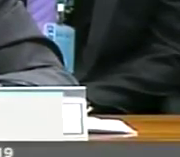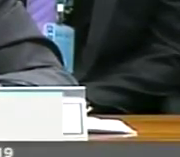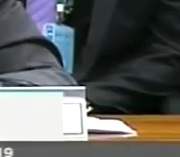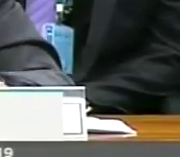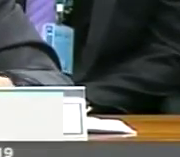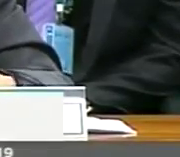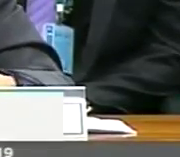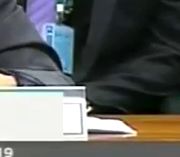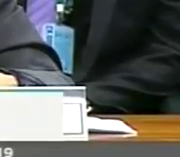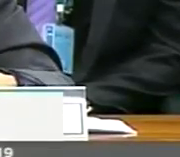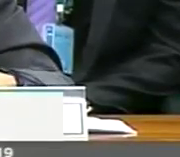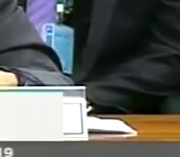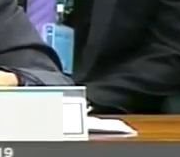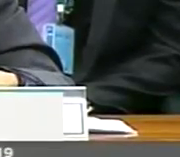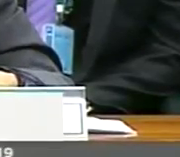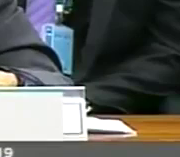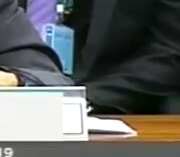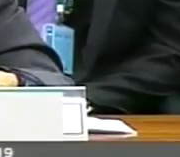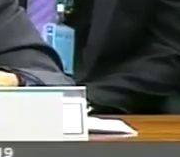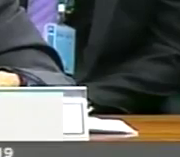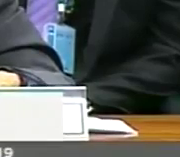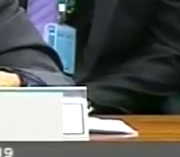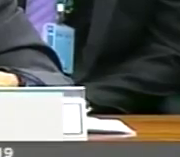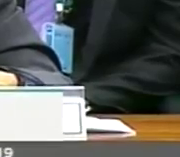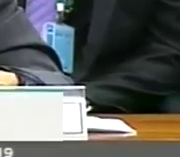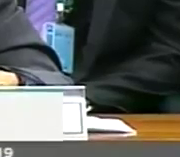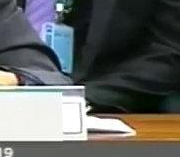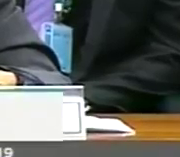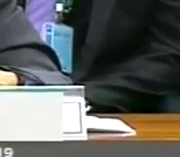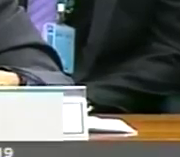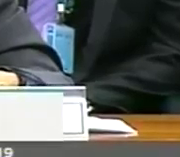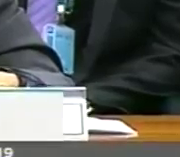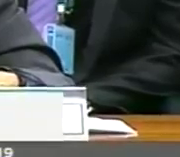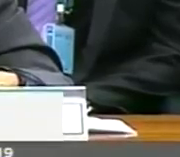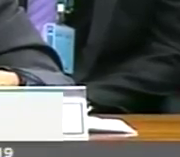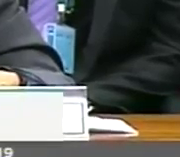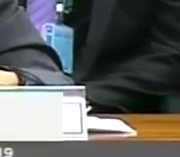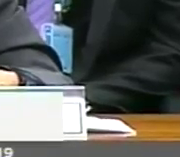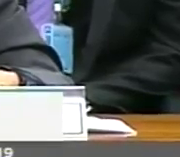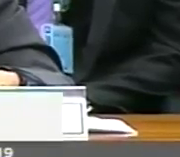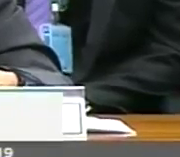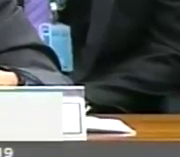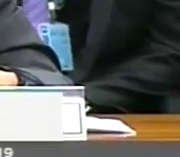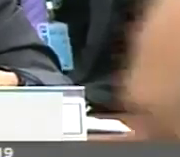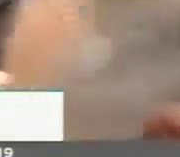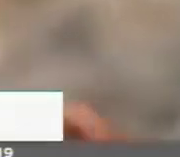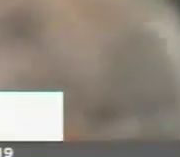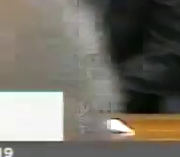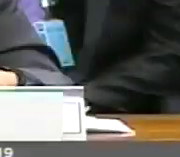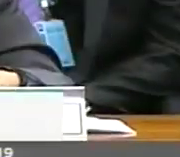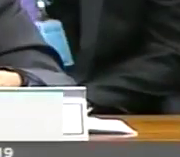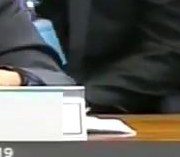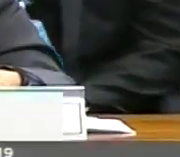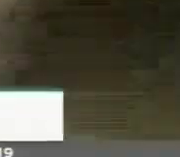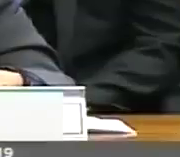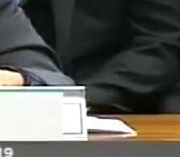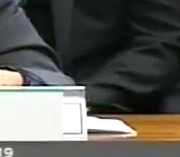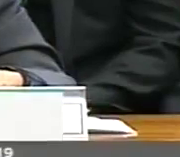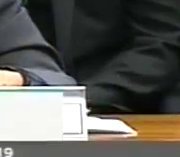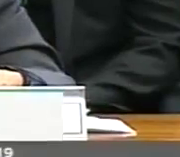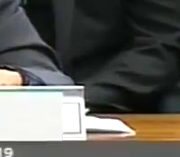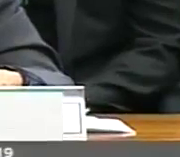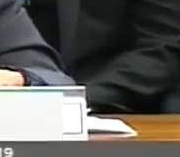tal ato foi praticado com desvio de poder e de finalidade. Ao contrário do que diz a defesa, o